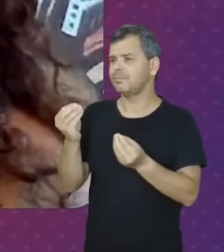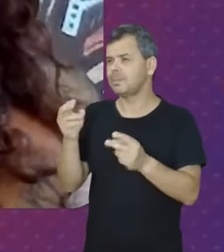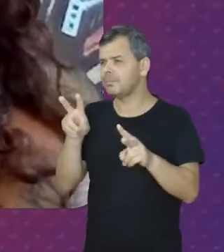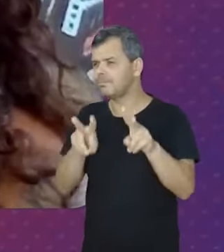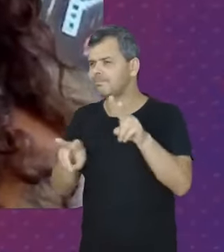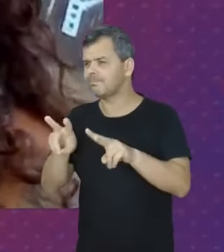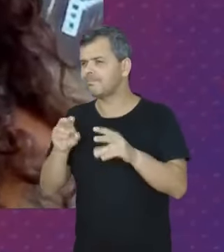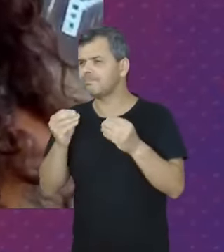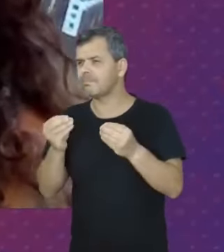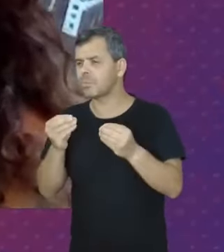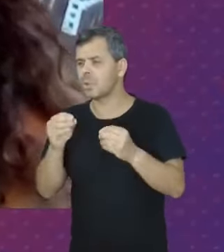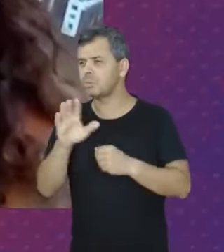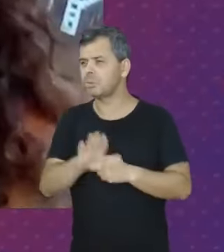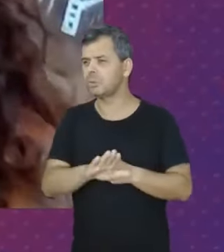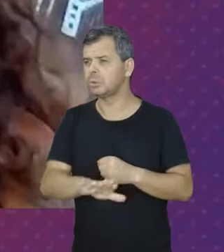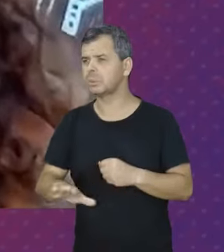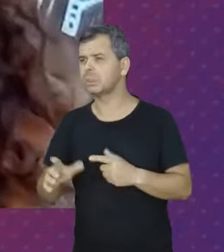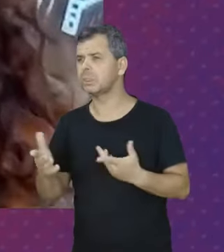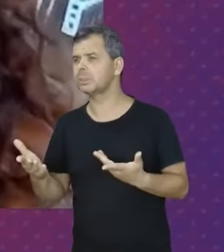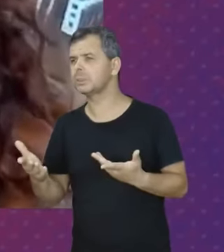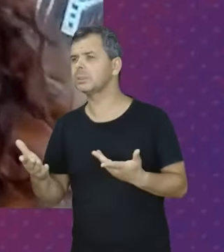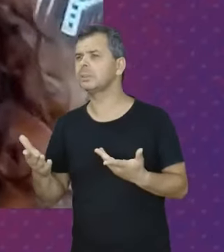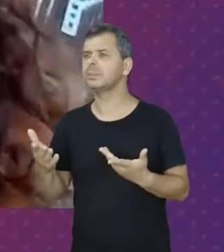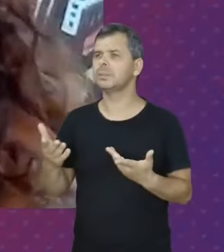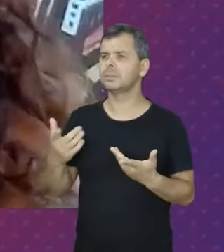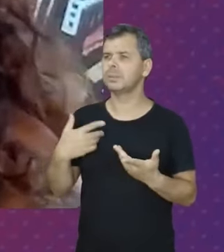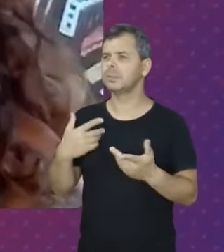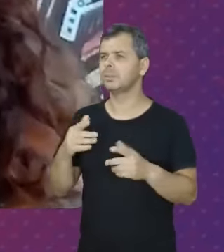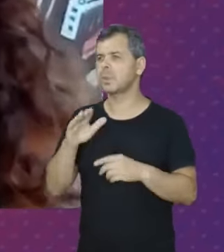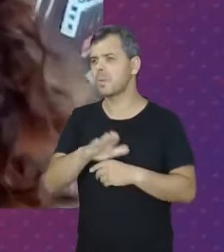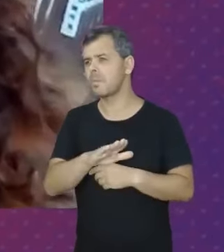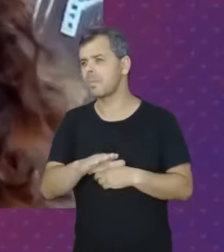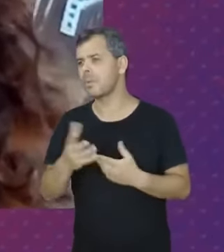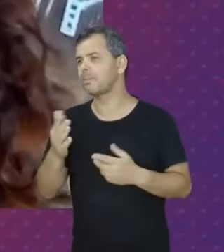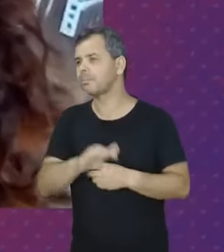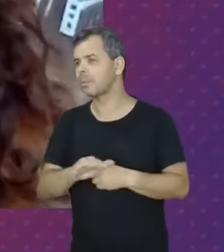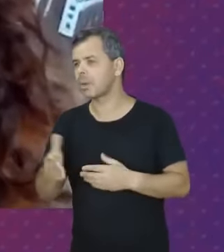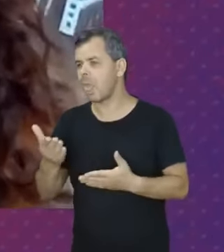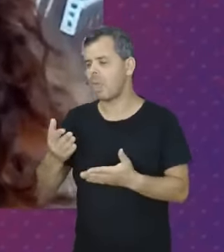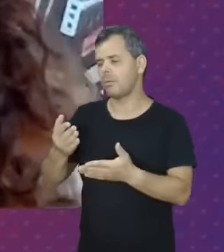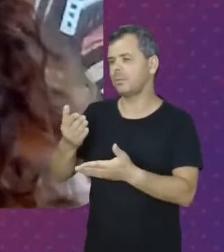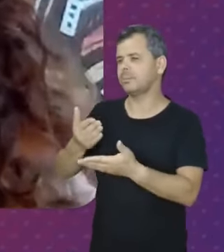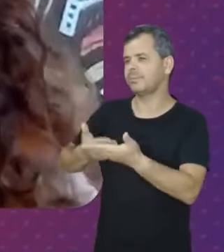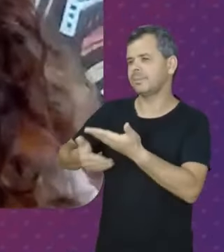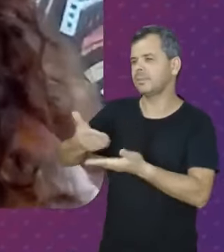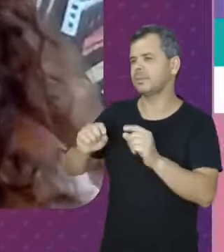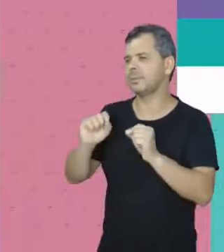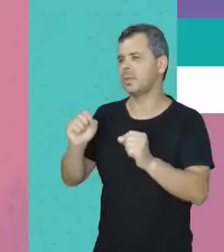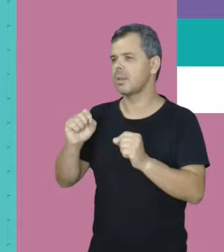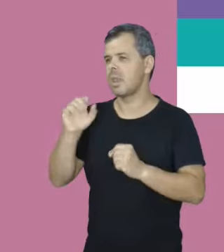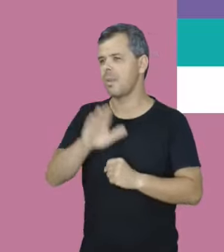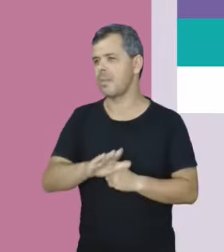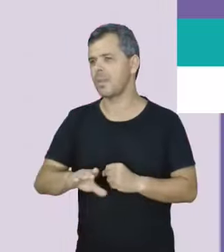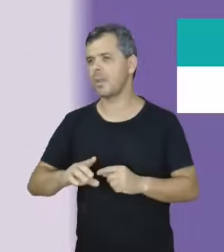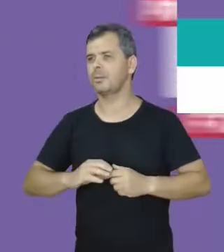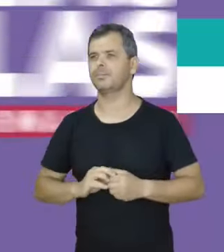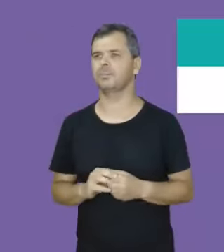como, como crianças, como menores, né? Eram tratados dessa forma, eles eram os menores,